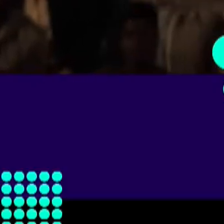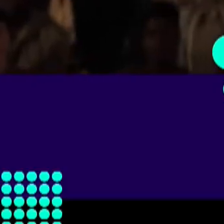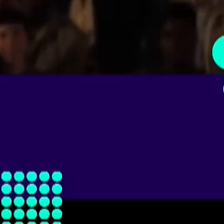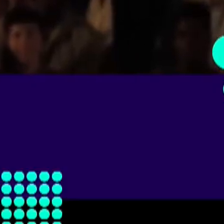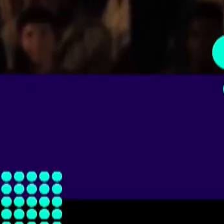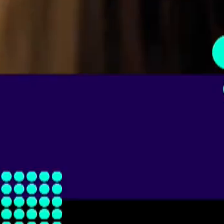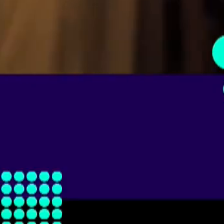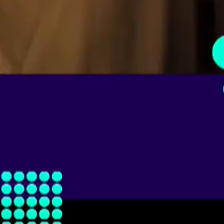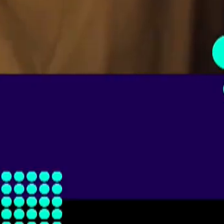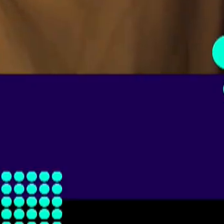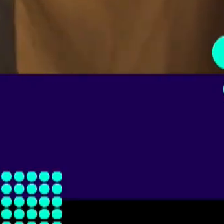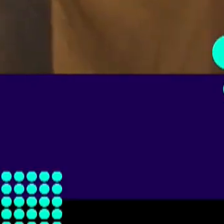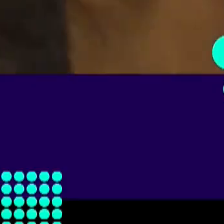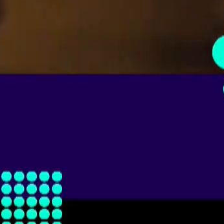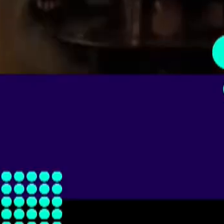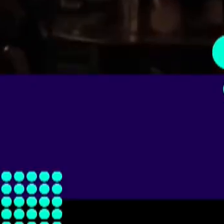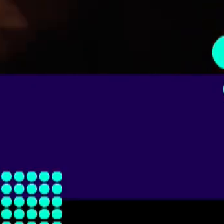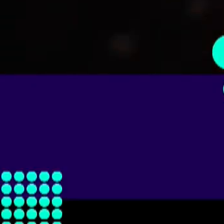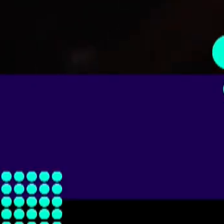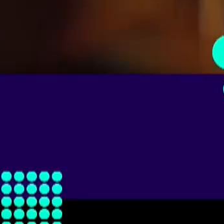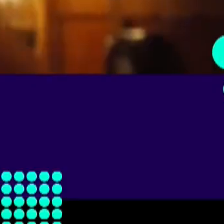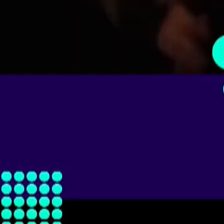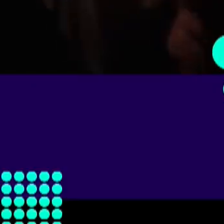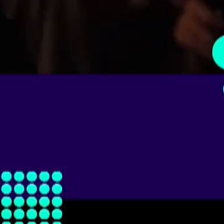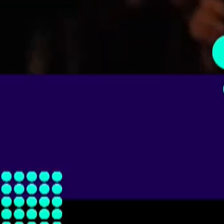Turn it down! Play loud!